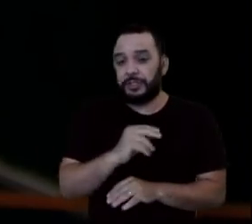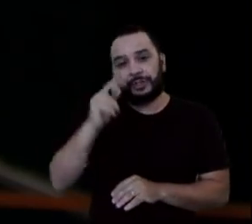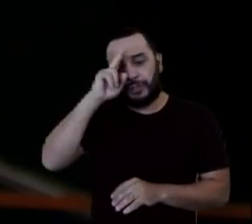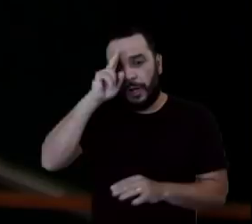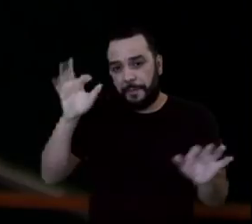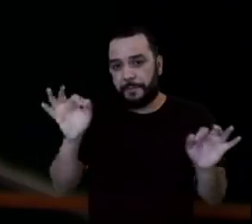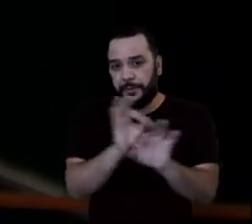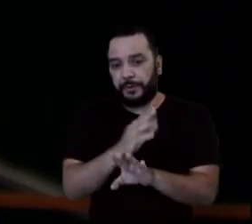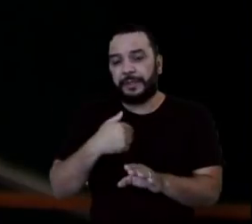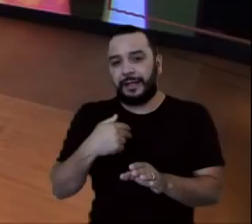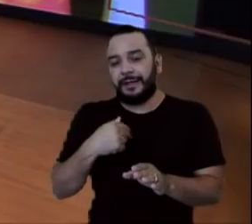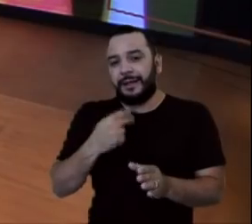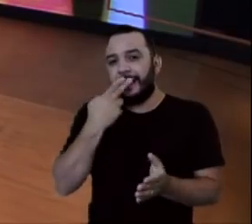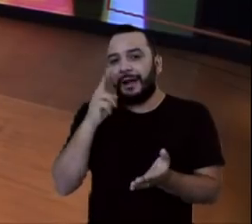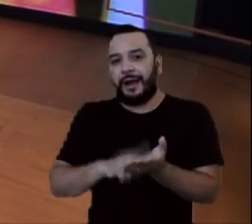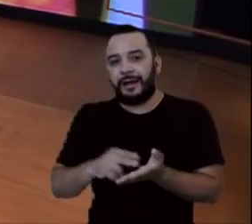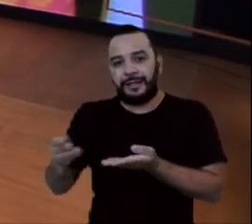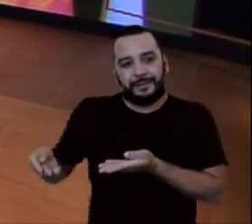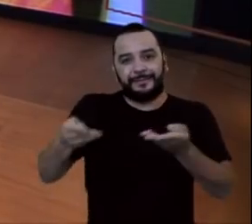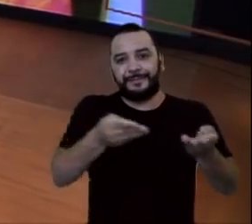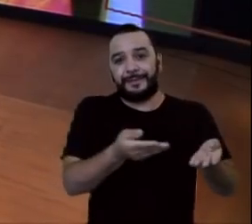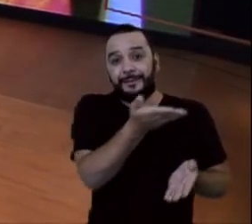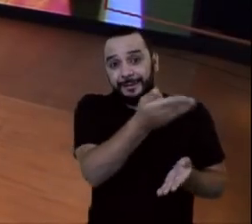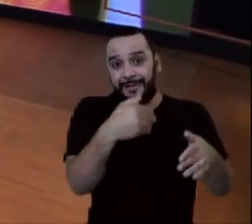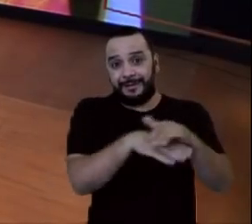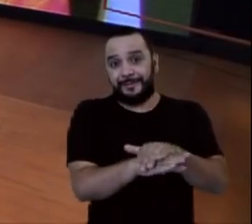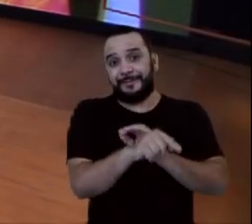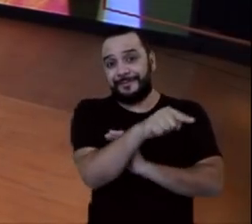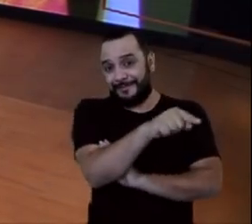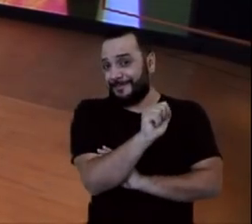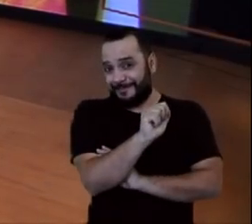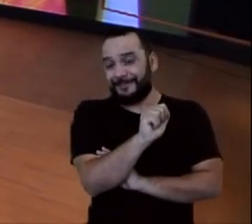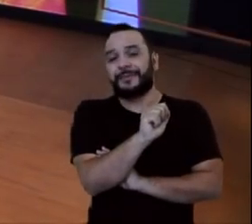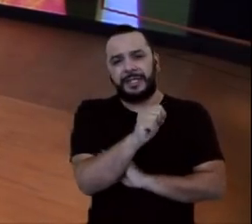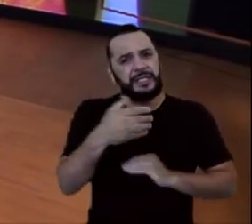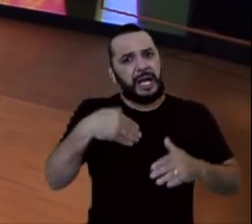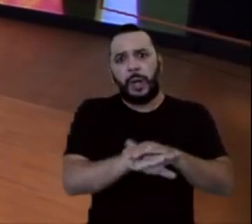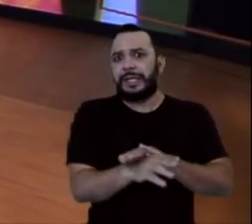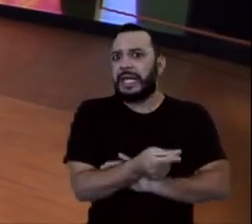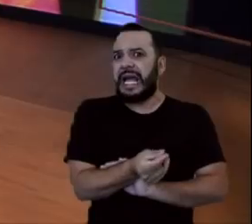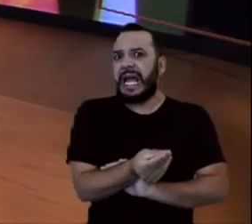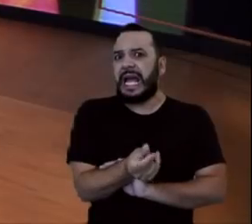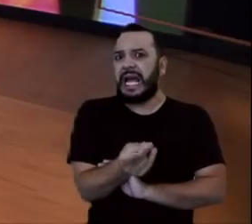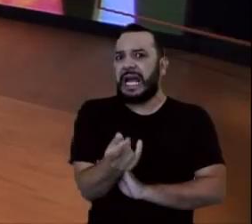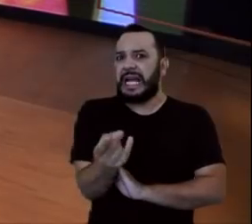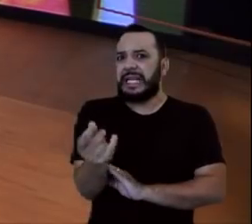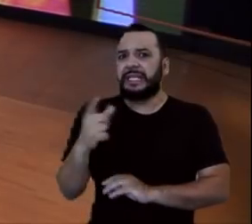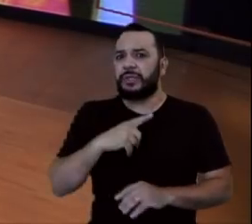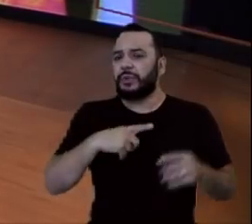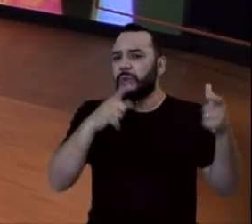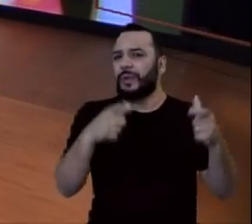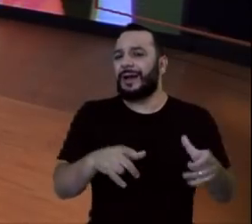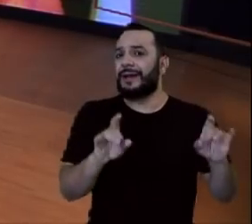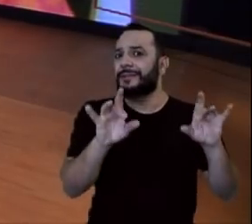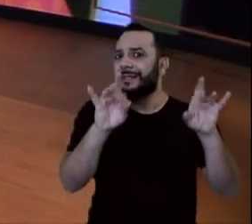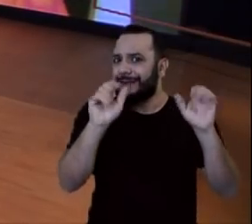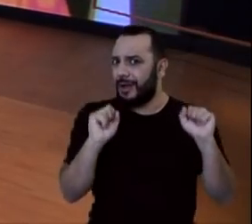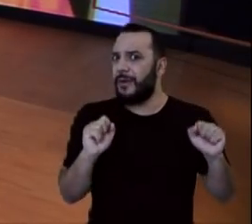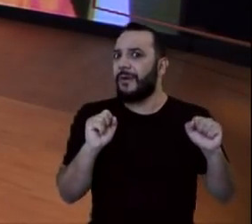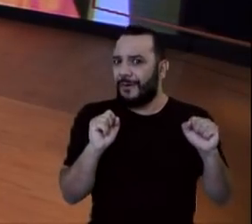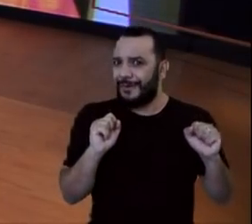deles, ele mandou tudo para ela. Então, isso foi um material que ficou guardado durante muito tempo, num lugar